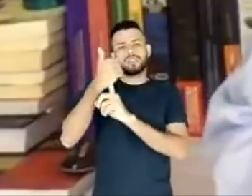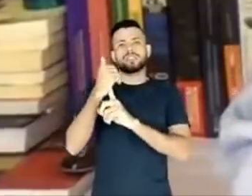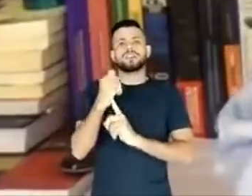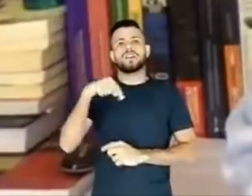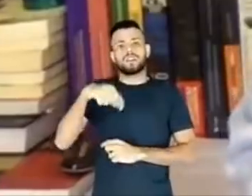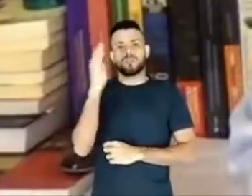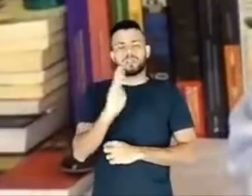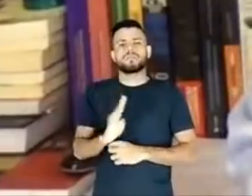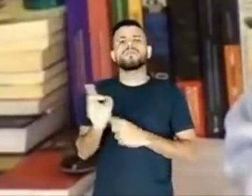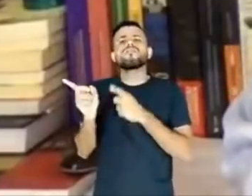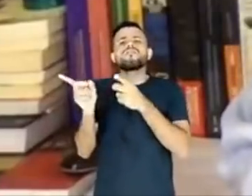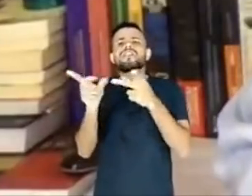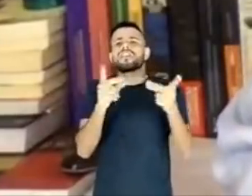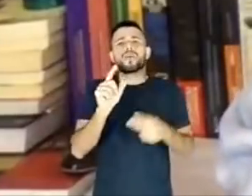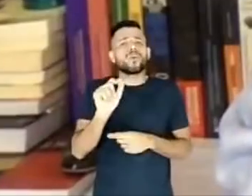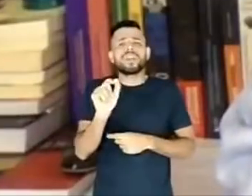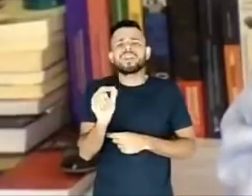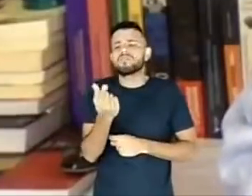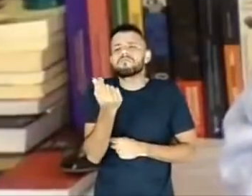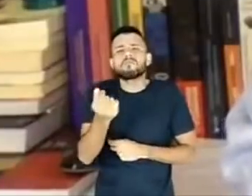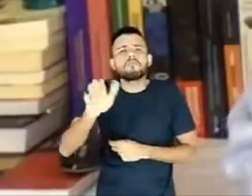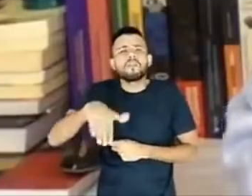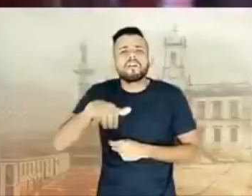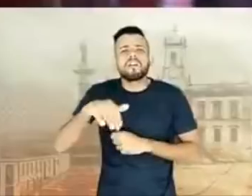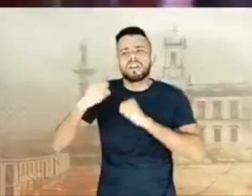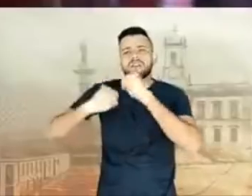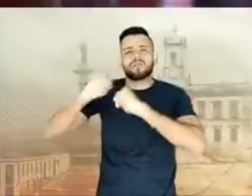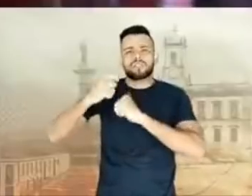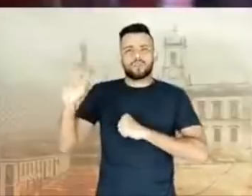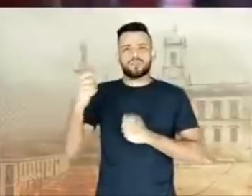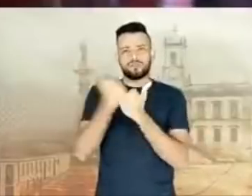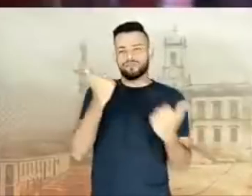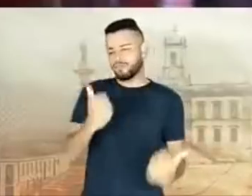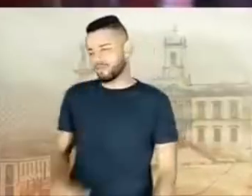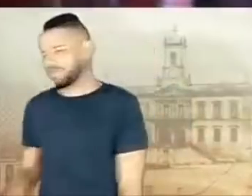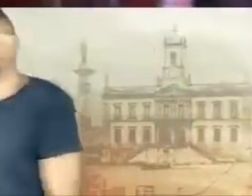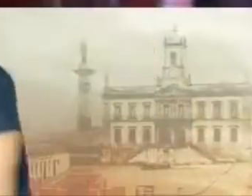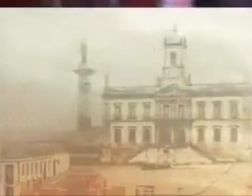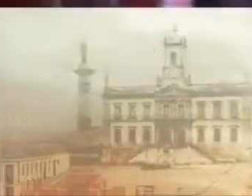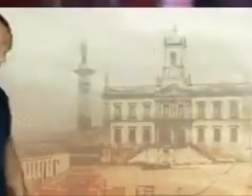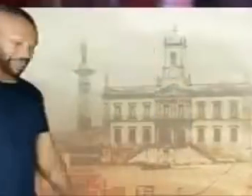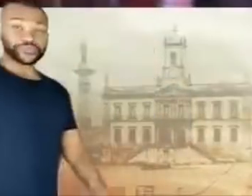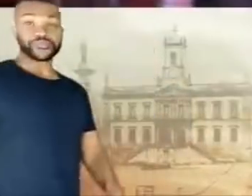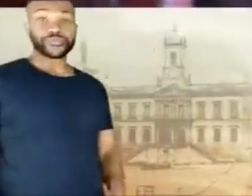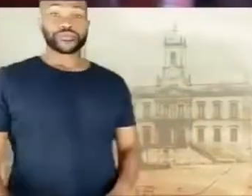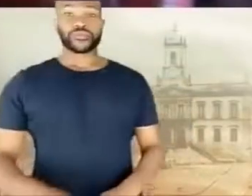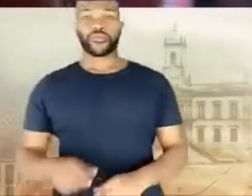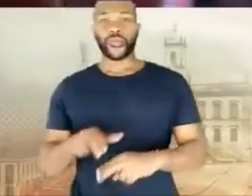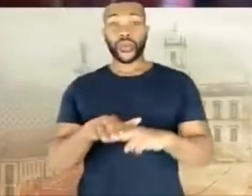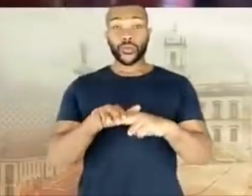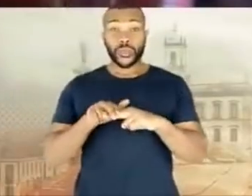vender a preço de banana para os nossos concorrentes. É por isso que o Banco Central adquiriu sua